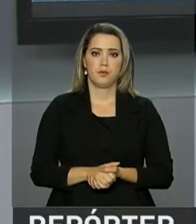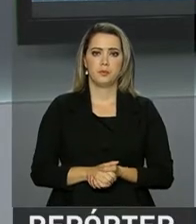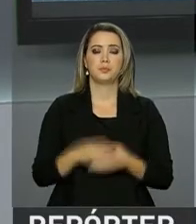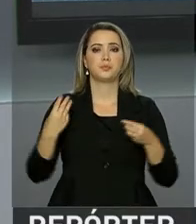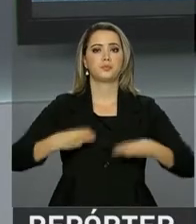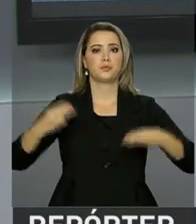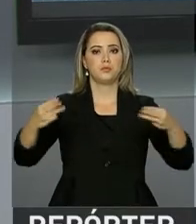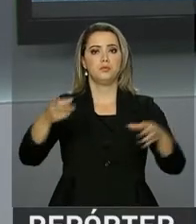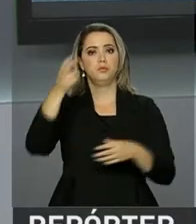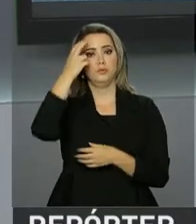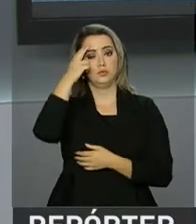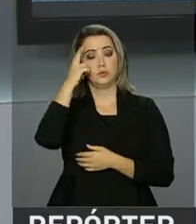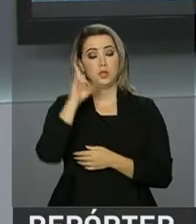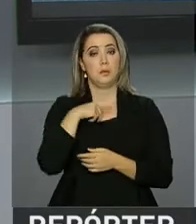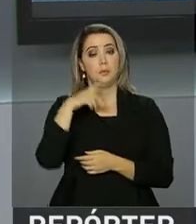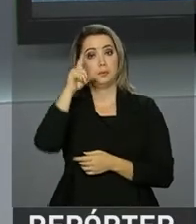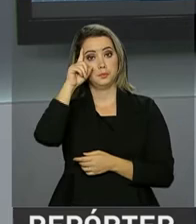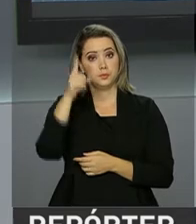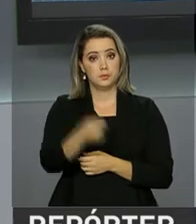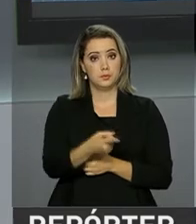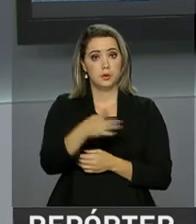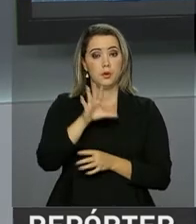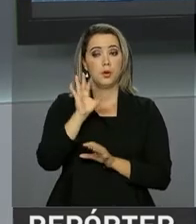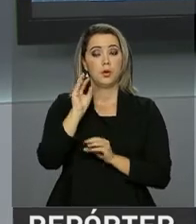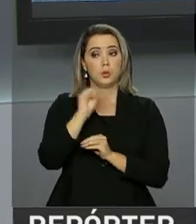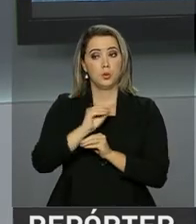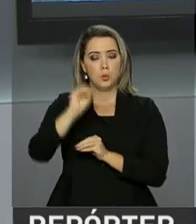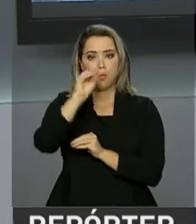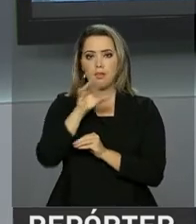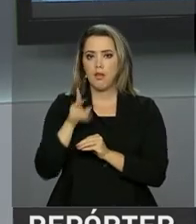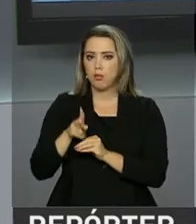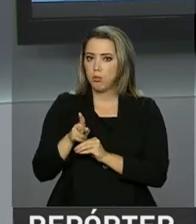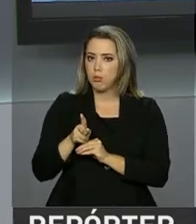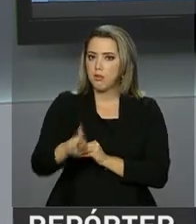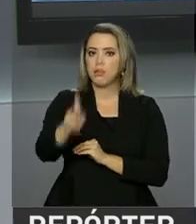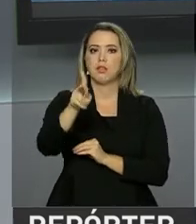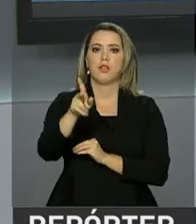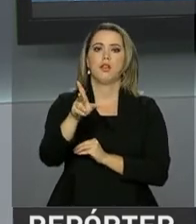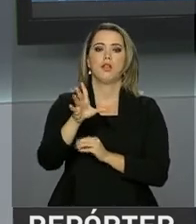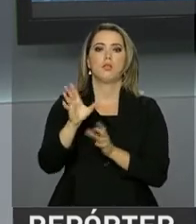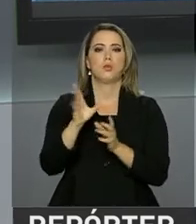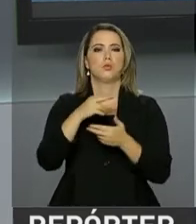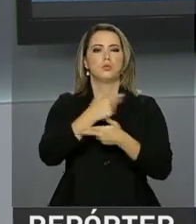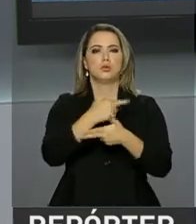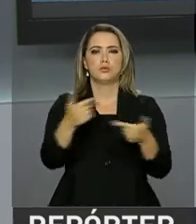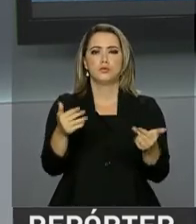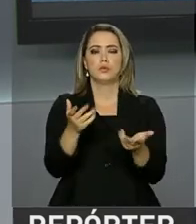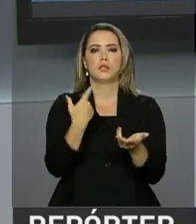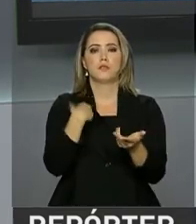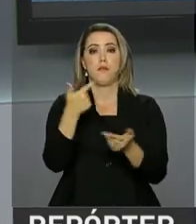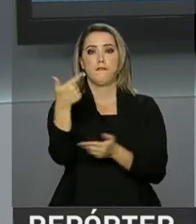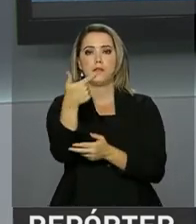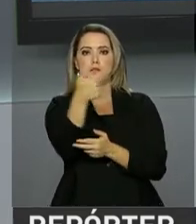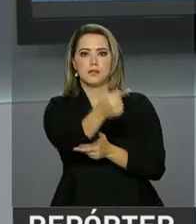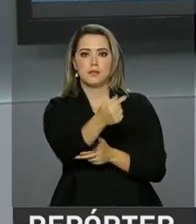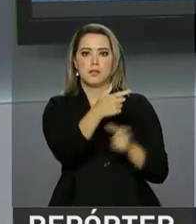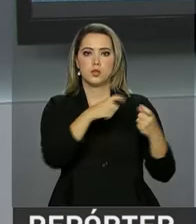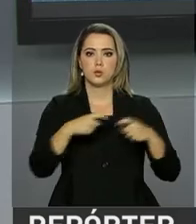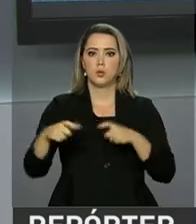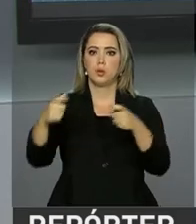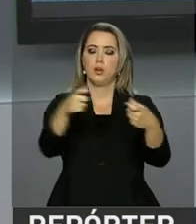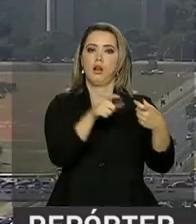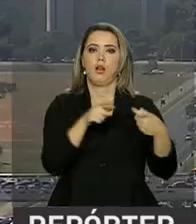decretou o tombamento das obras do arquiteto oscar niemayer são pelo menos 27 projetos espalhados pelo